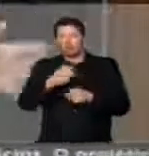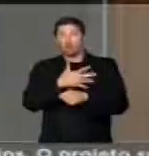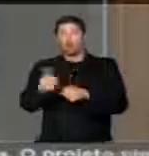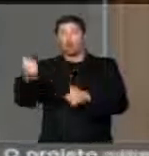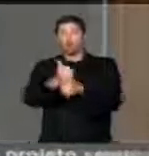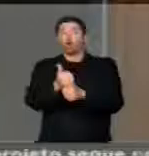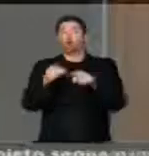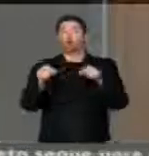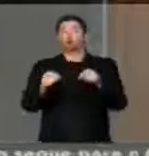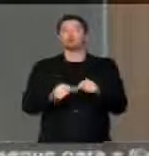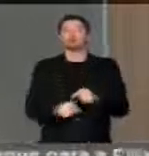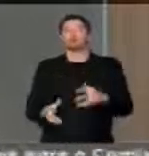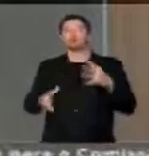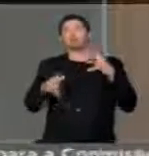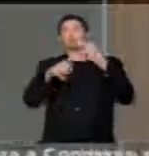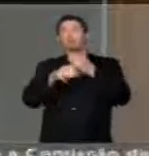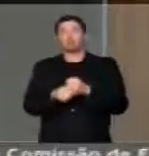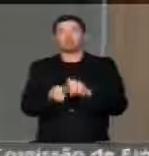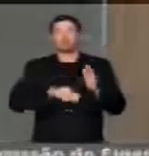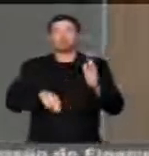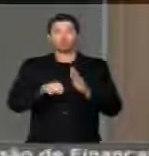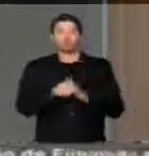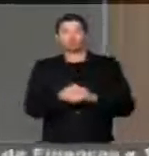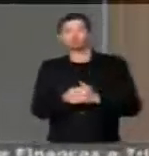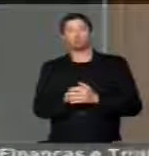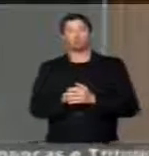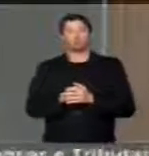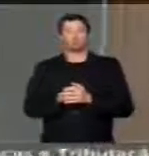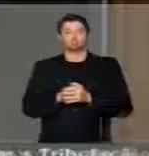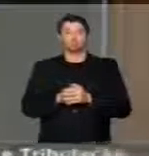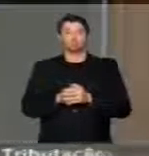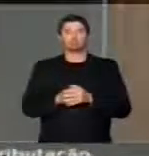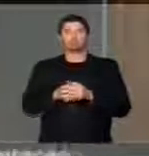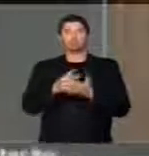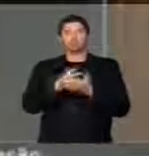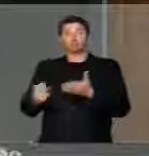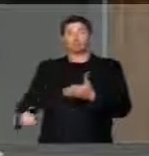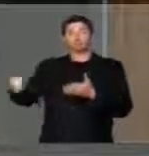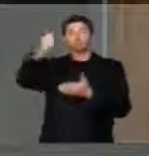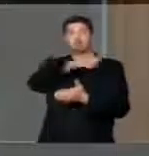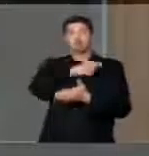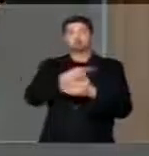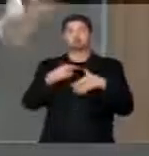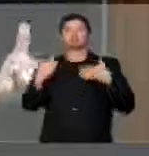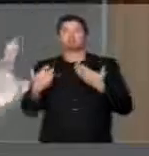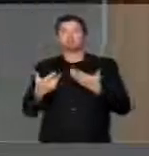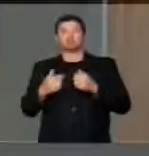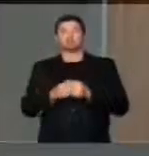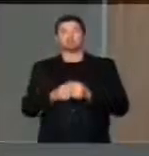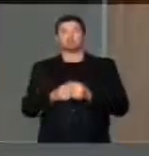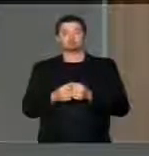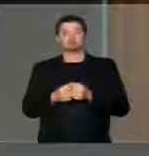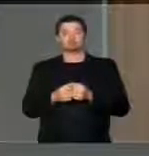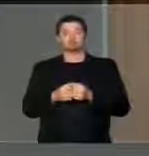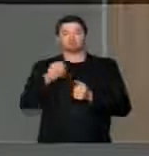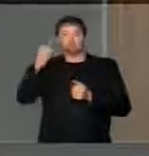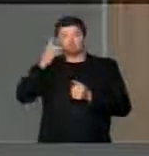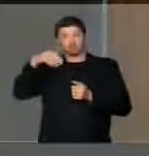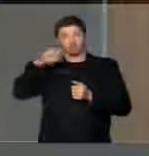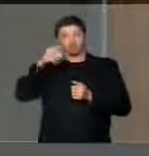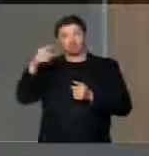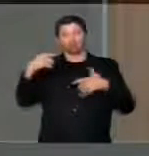biblioteca do palácio, e lá disse a ele que estava tudo resolvido, que ele podia assinar, porque estava o Renan de acordo, que estava todo mundo de